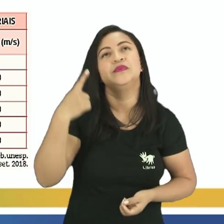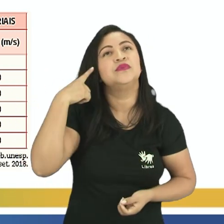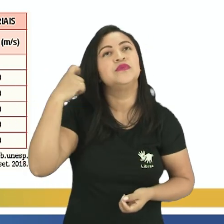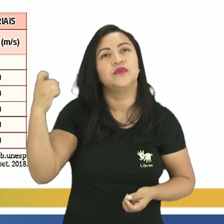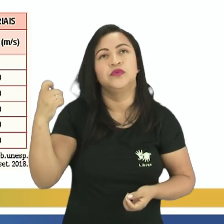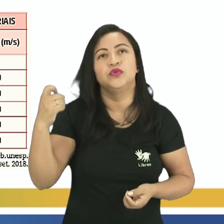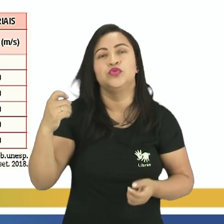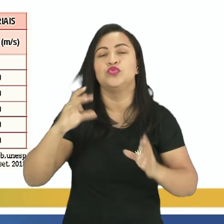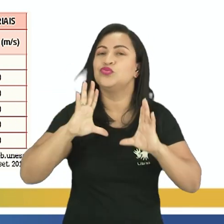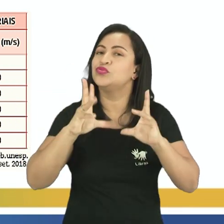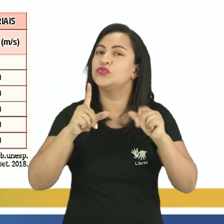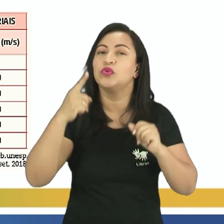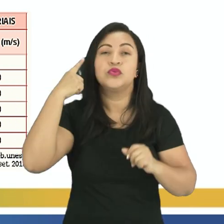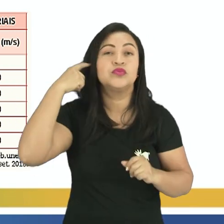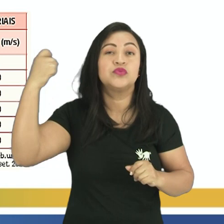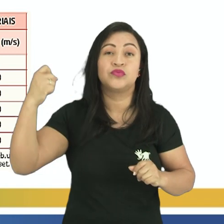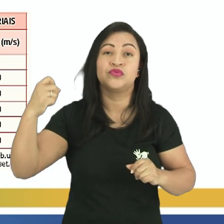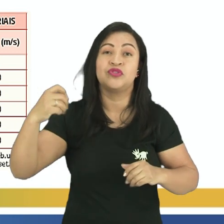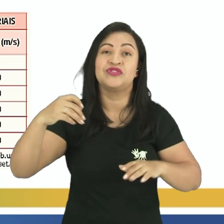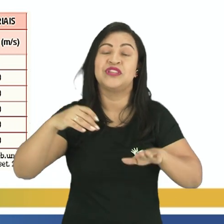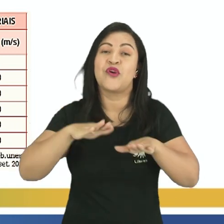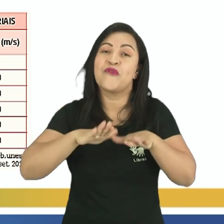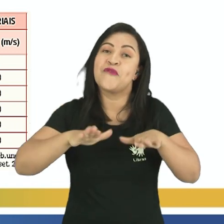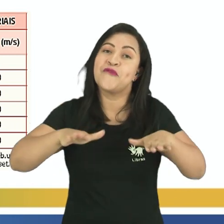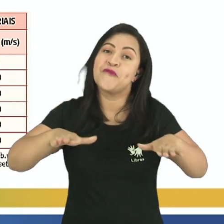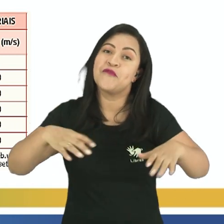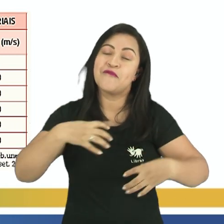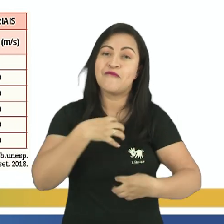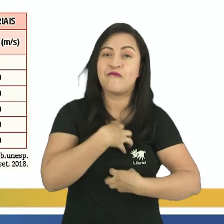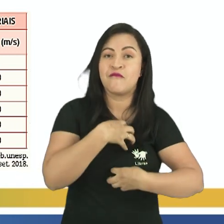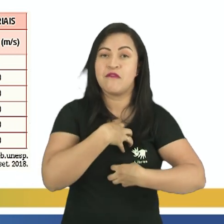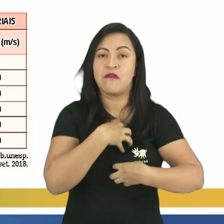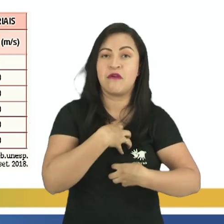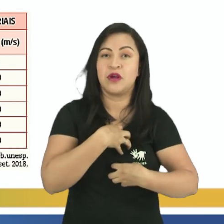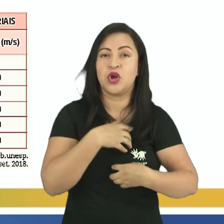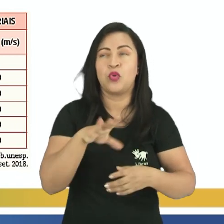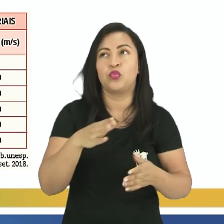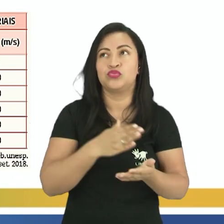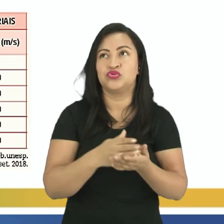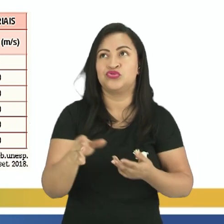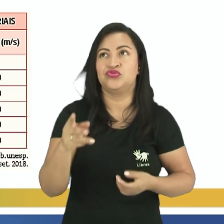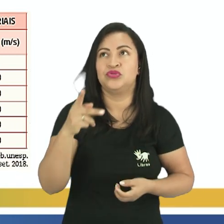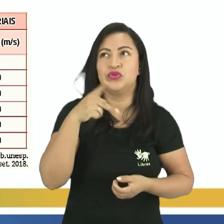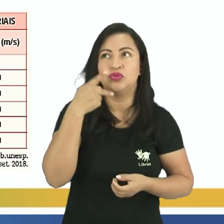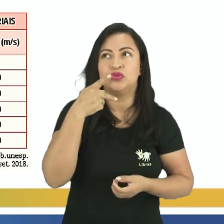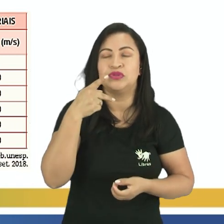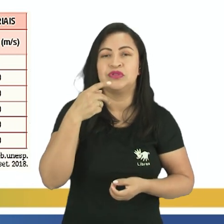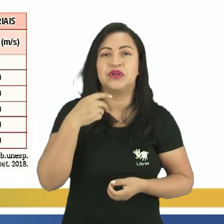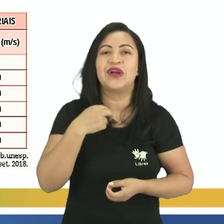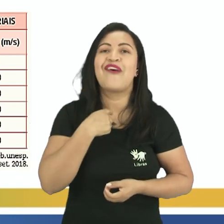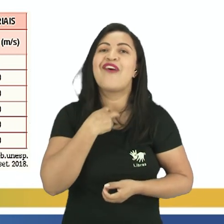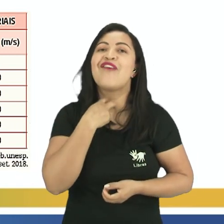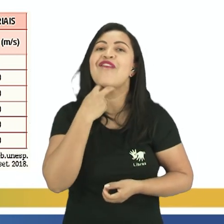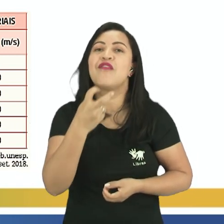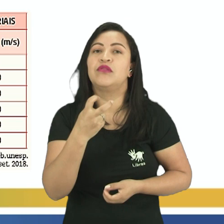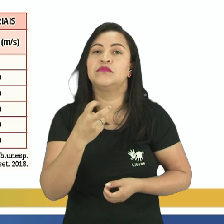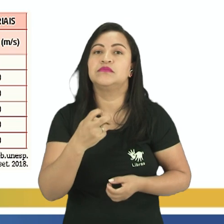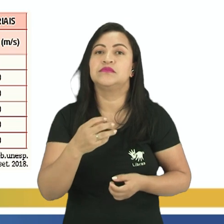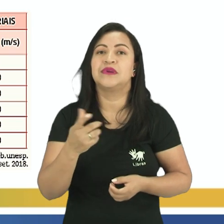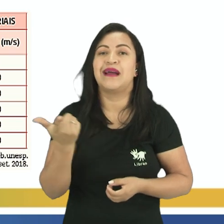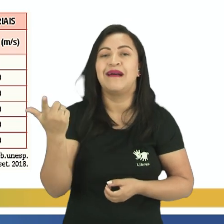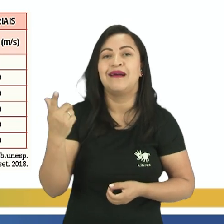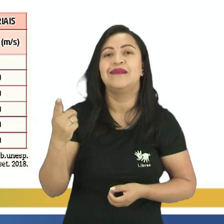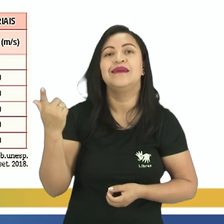estão associados à vibração de um meio físico. Então, quando ouvimos a voz de uma pessoa falando, ocorrem perturbações no